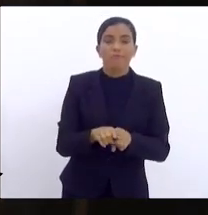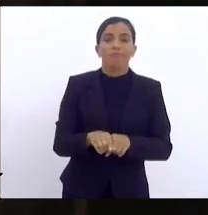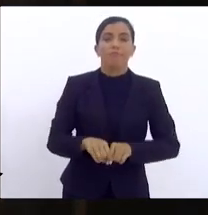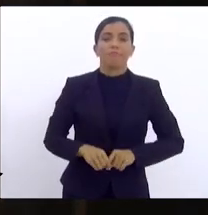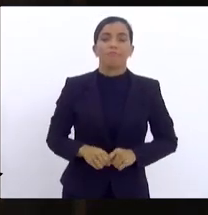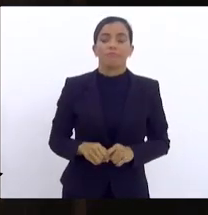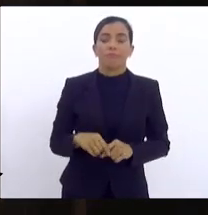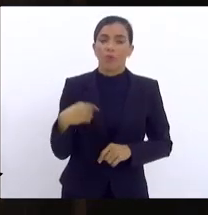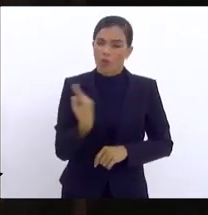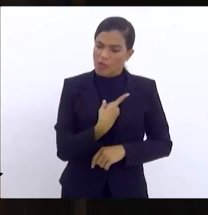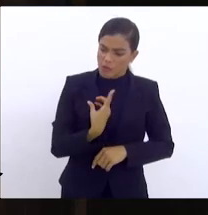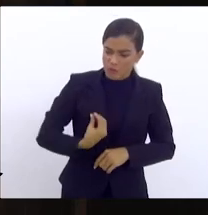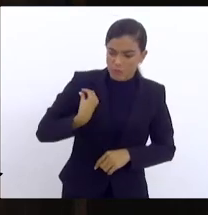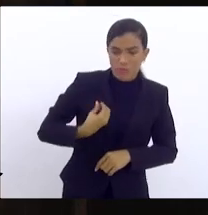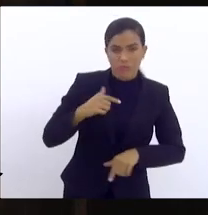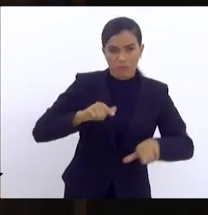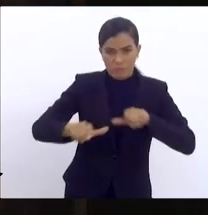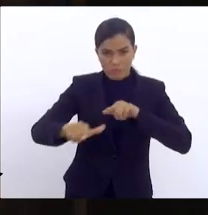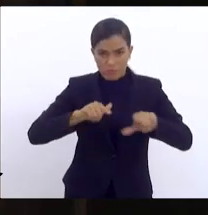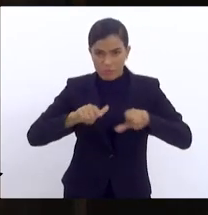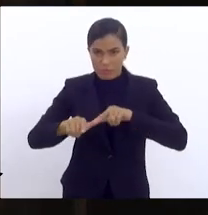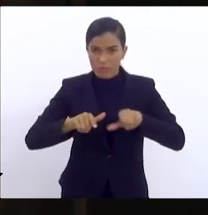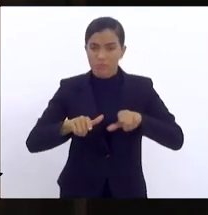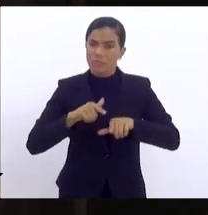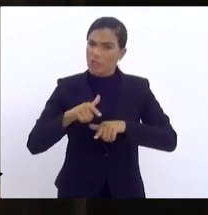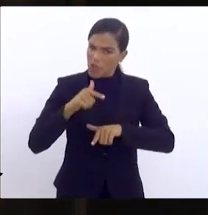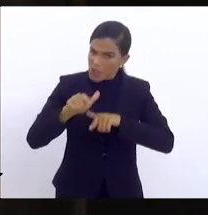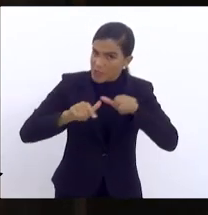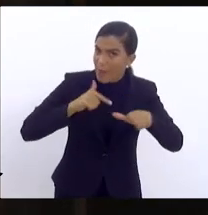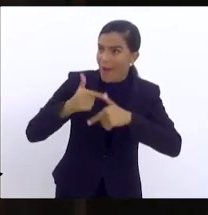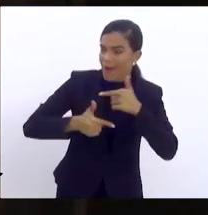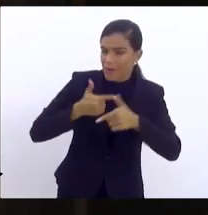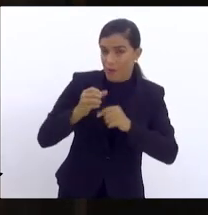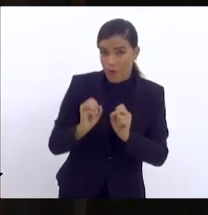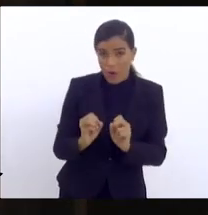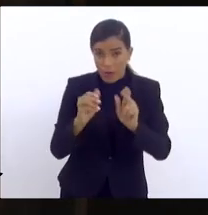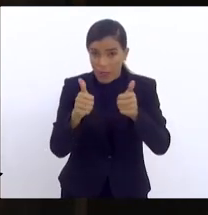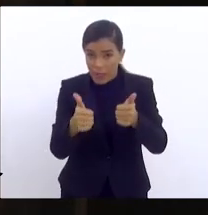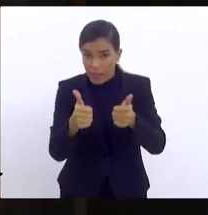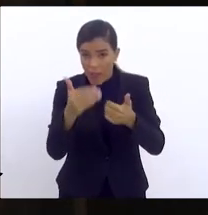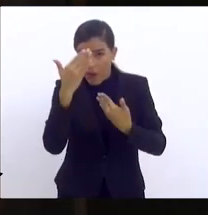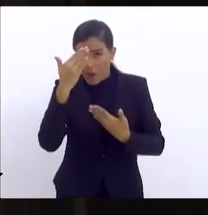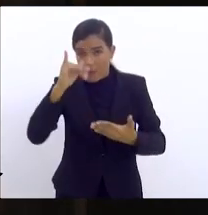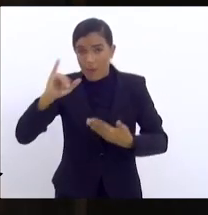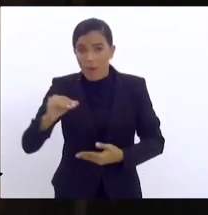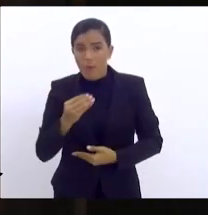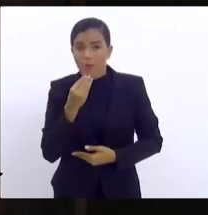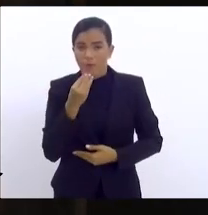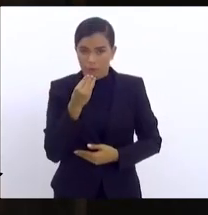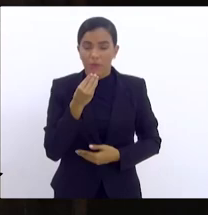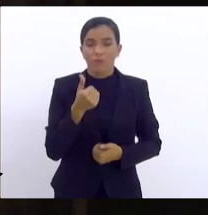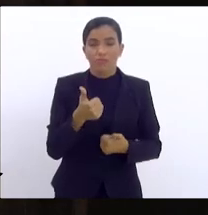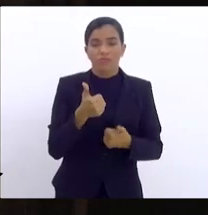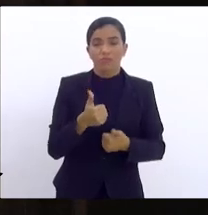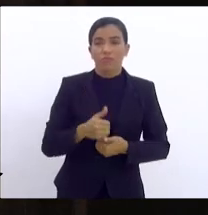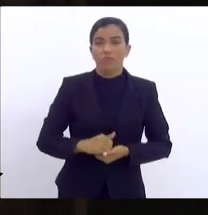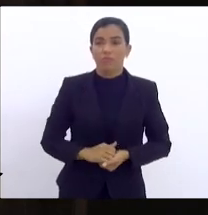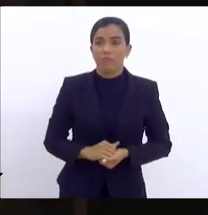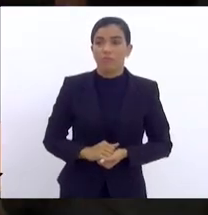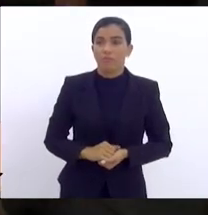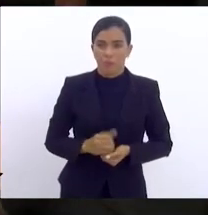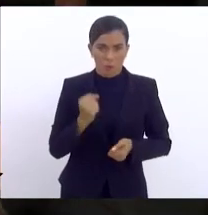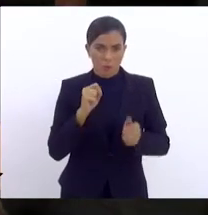e a gente vem fazendo isso como nunca tá ok obrigado pela oportunidade da gente pois